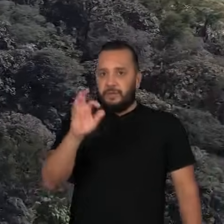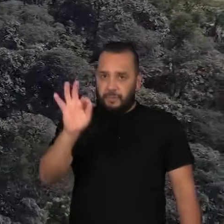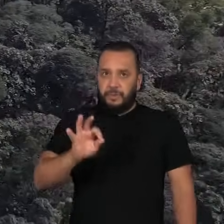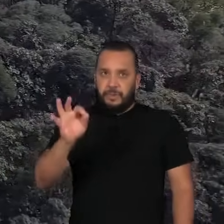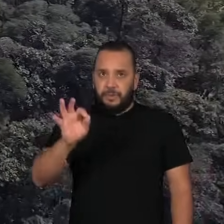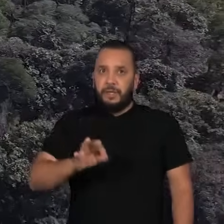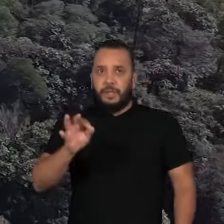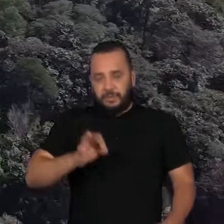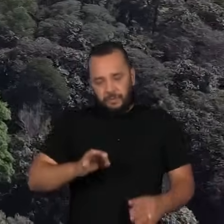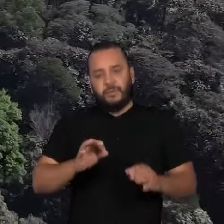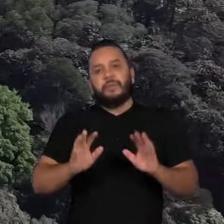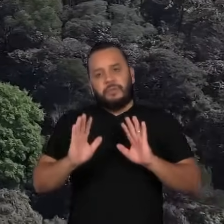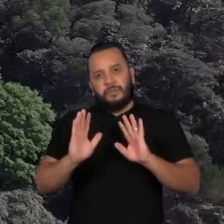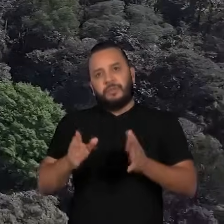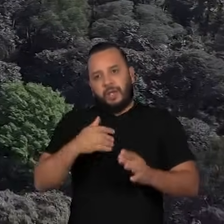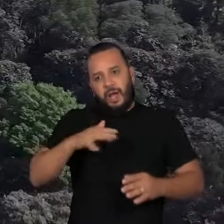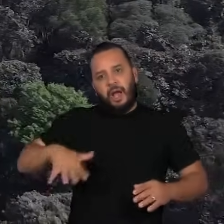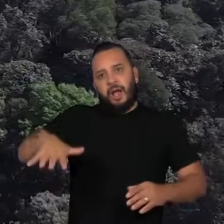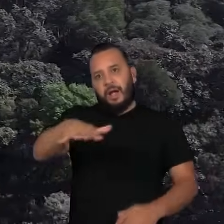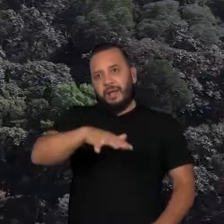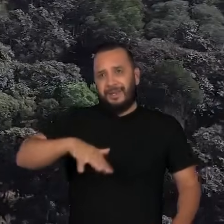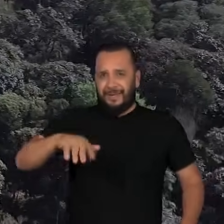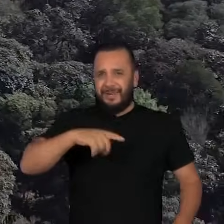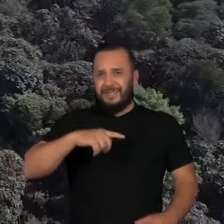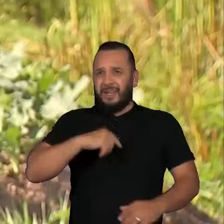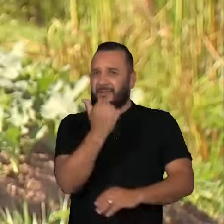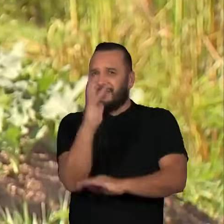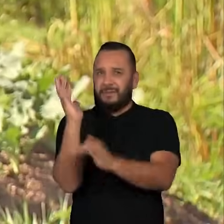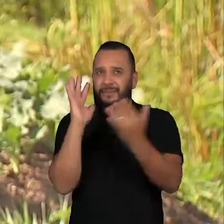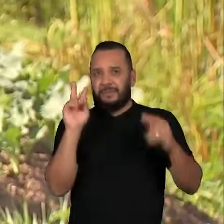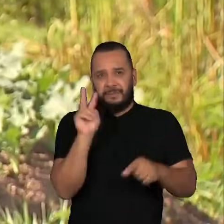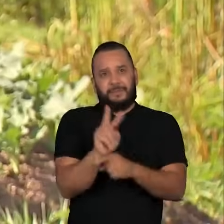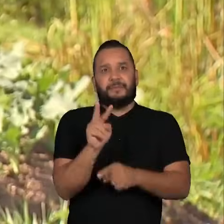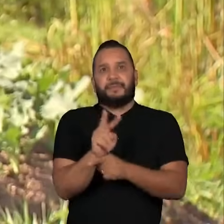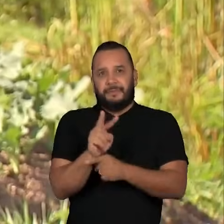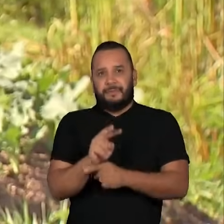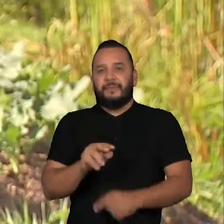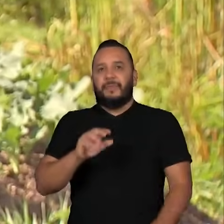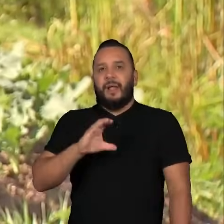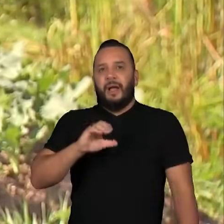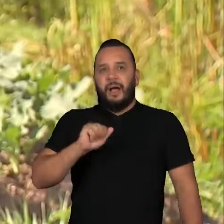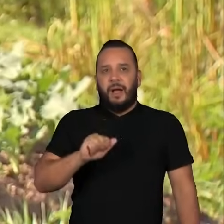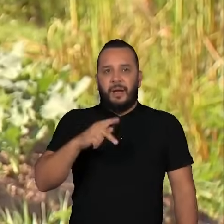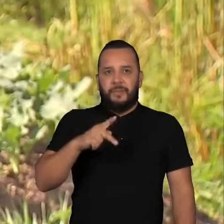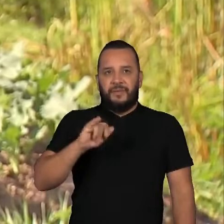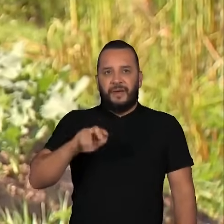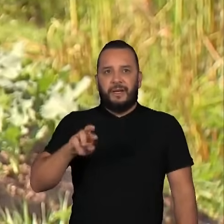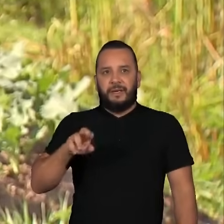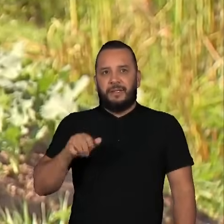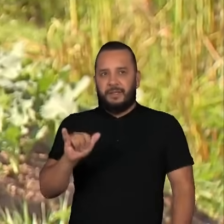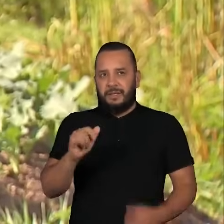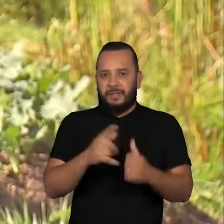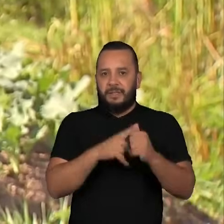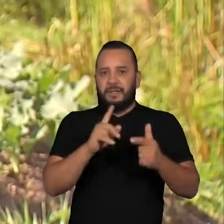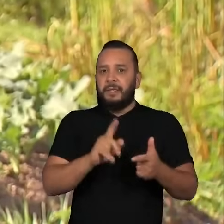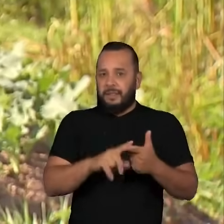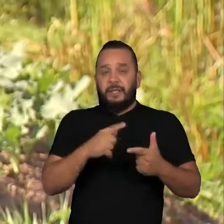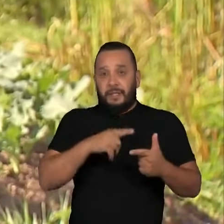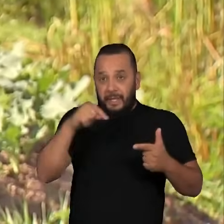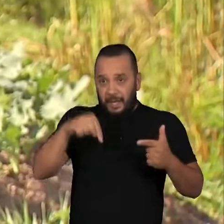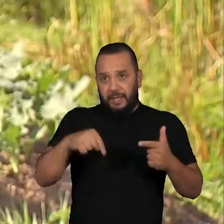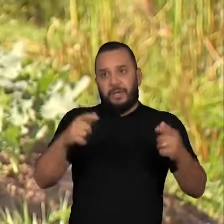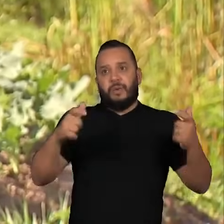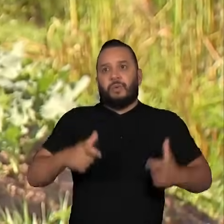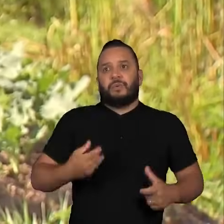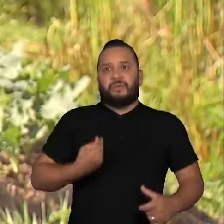do nosso município. Então é muita área verde a ser preservada. A Capivari monos e a APA Bororé Colônia, que é essa que nós estamos